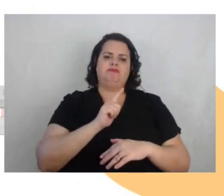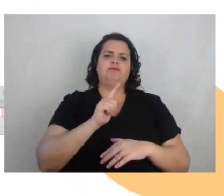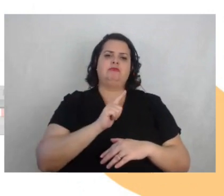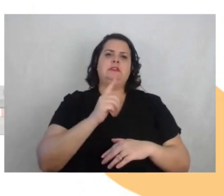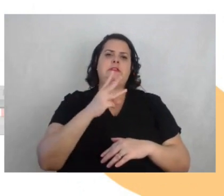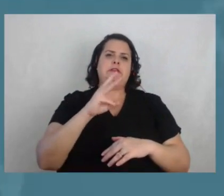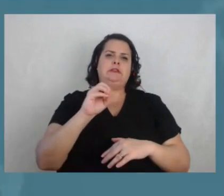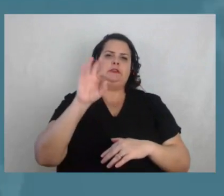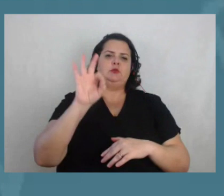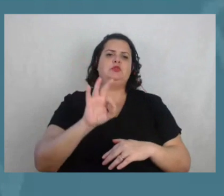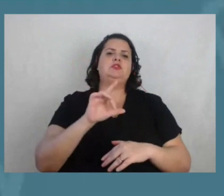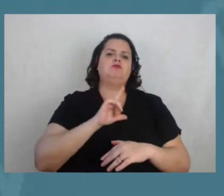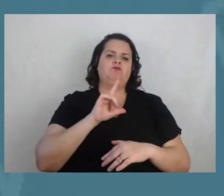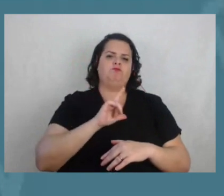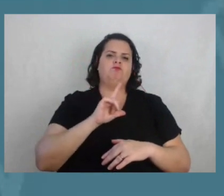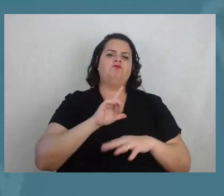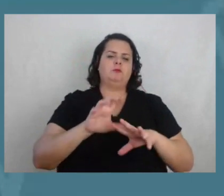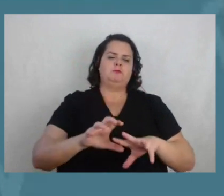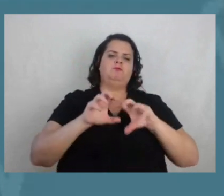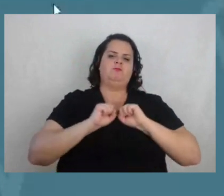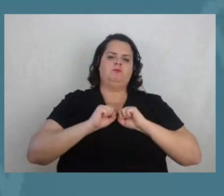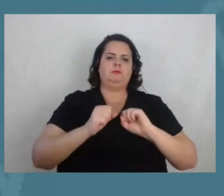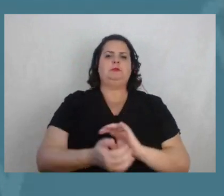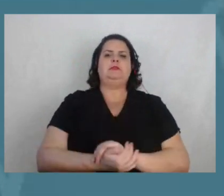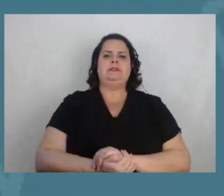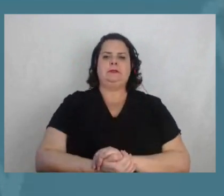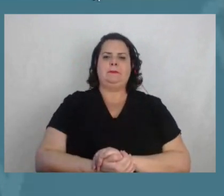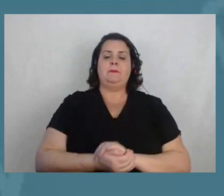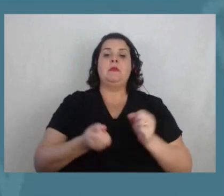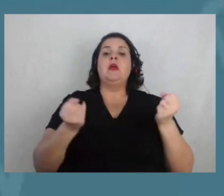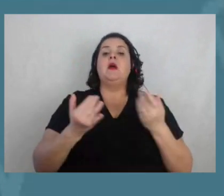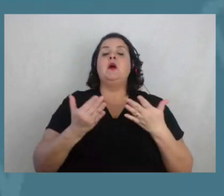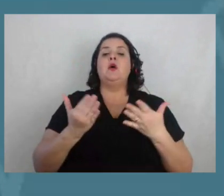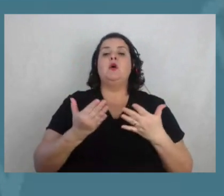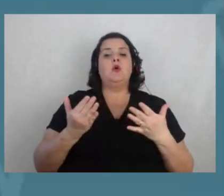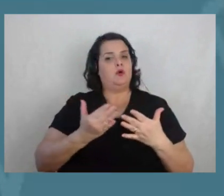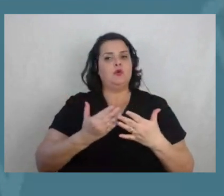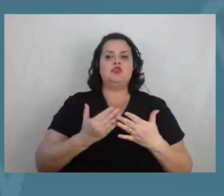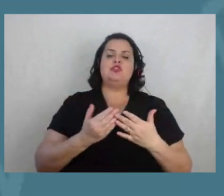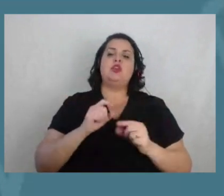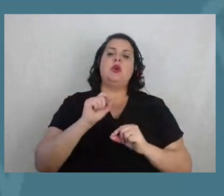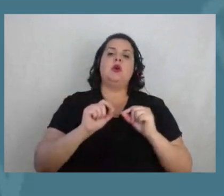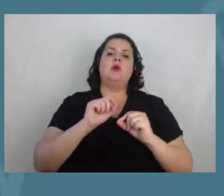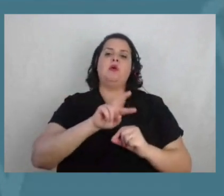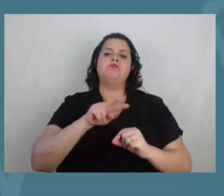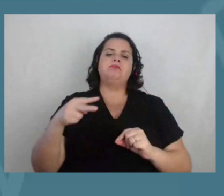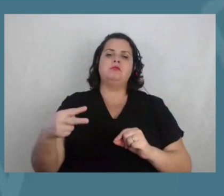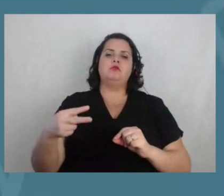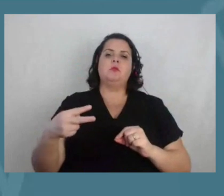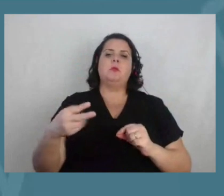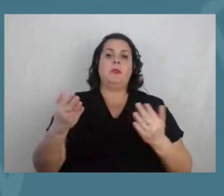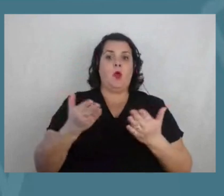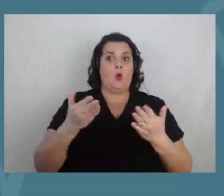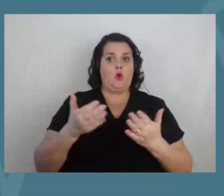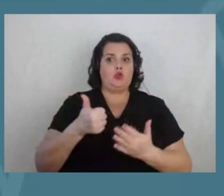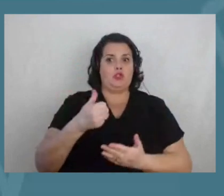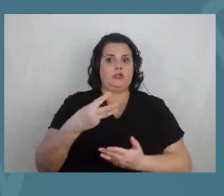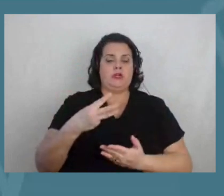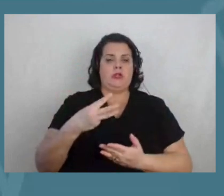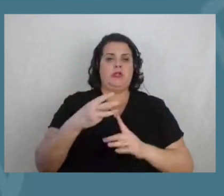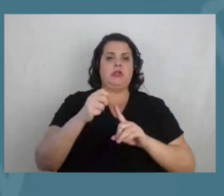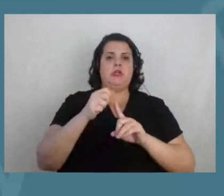estavam contaminados. Hoje, a taxa, isso se modifica, isso aqui é a taxa de hoje, de